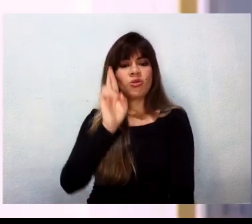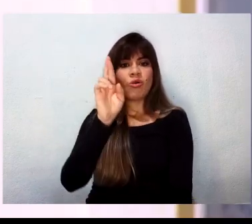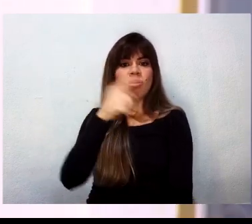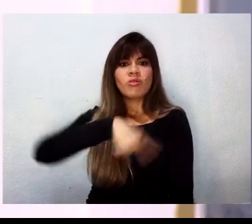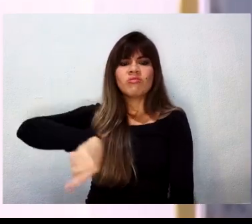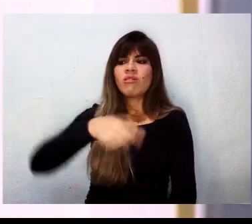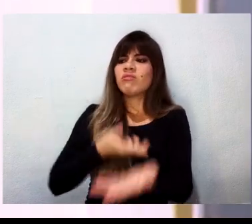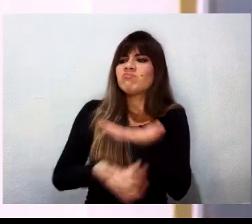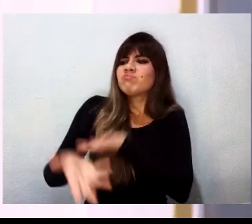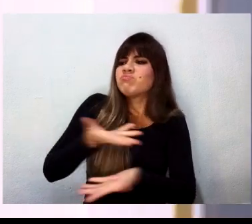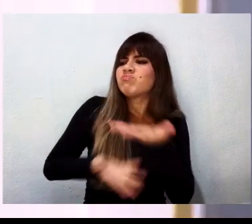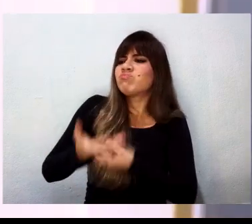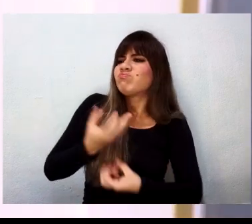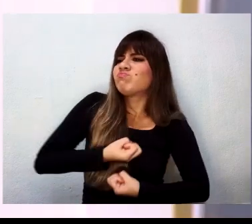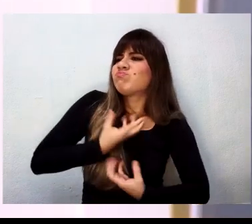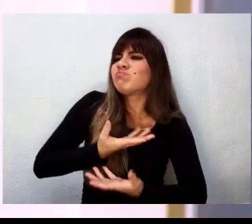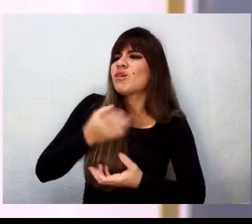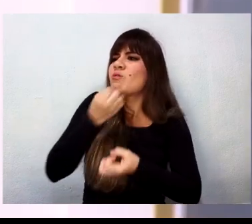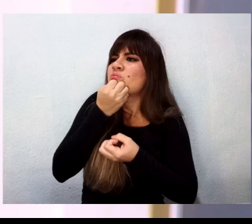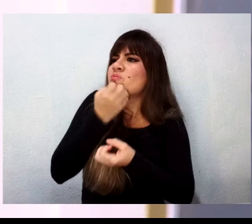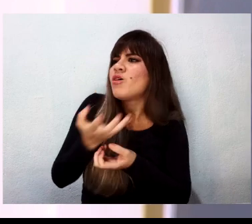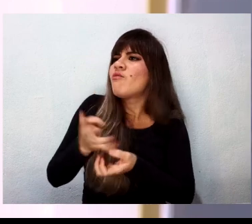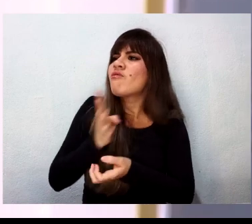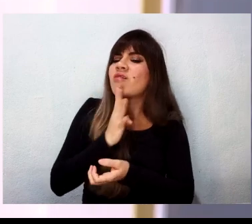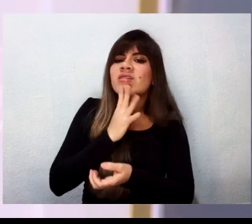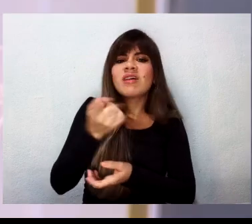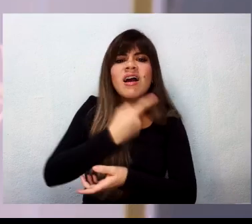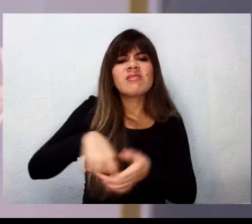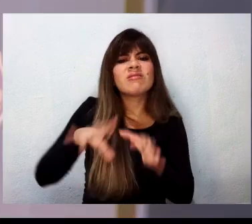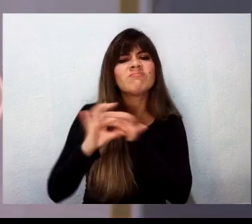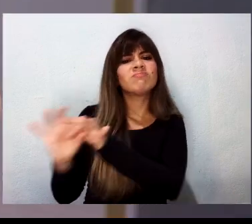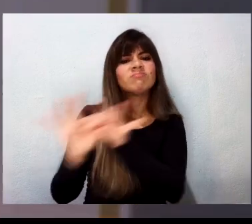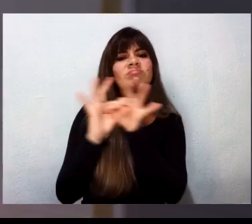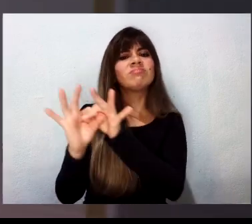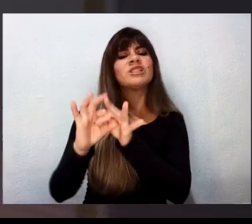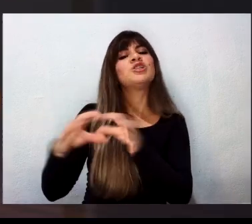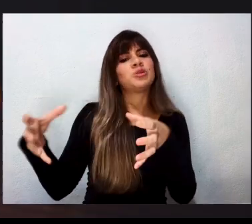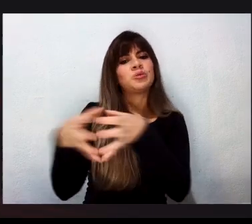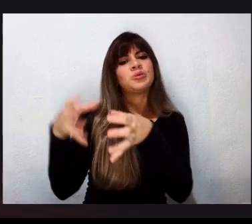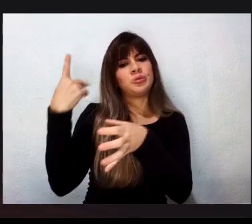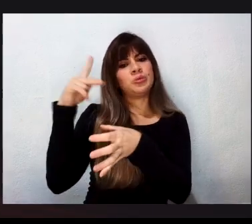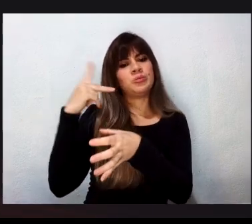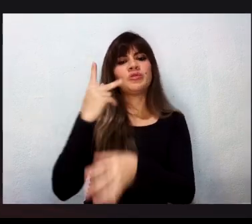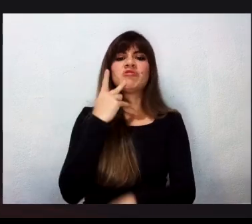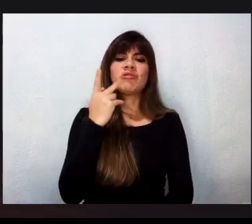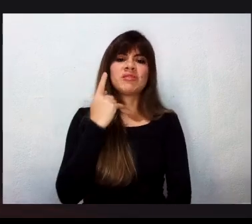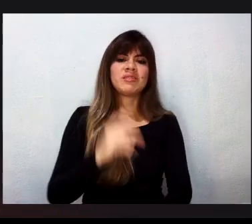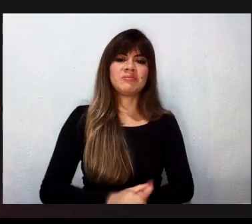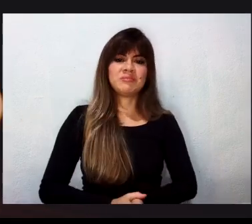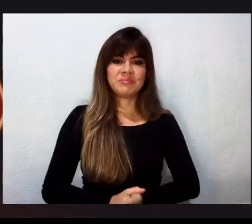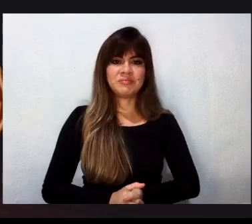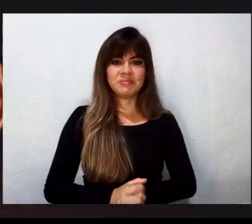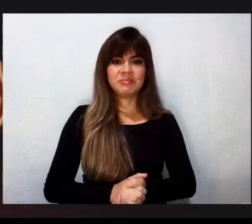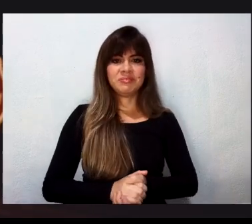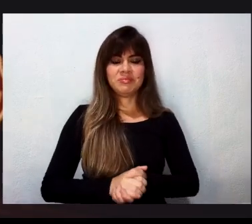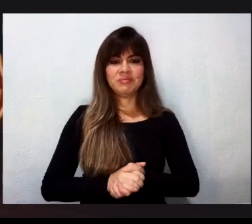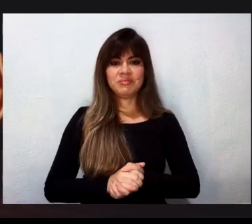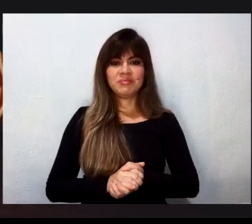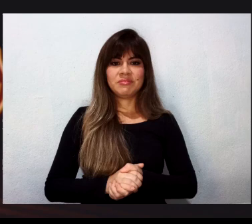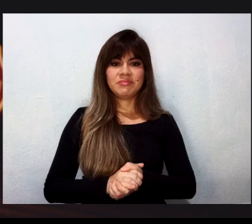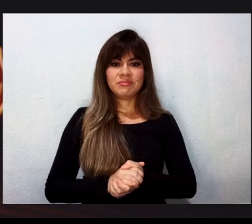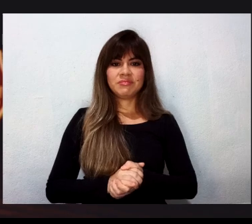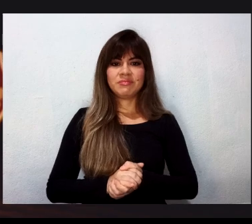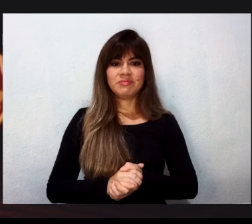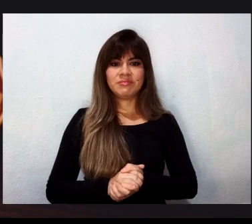gente ficou mais envolvida, a gente começou a criar uma relação muito boa com o grupo. No palco, Eliel